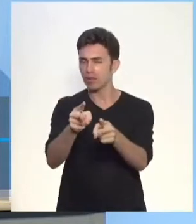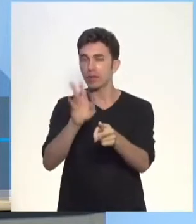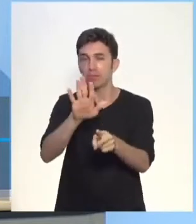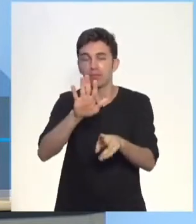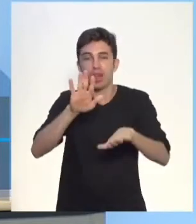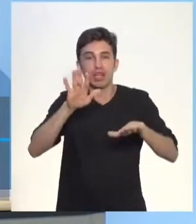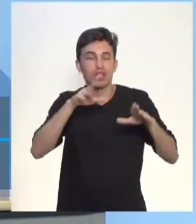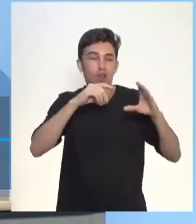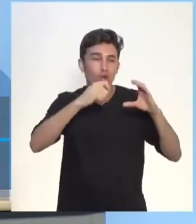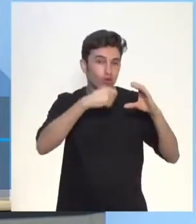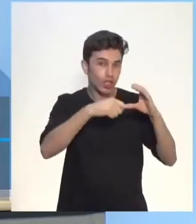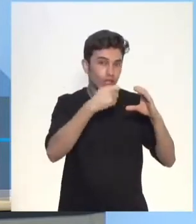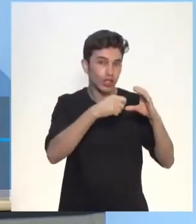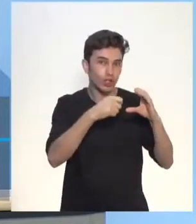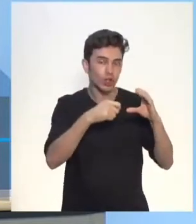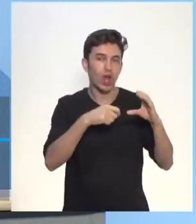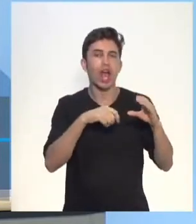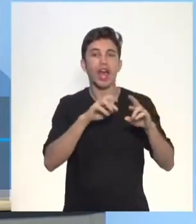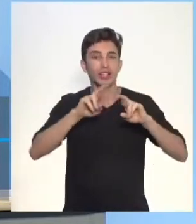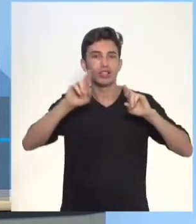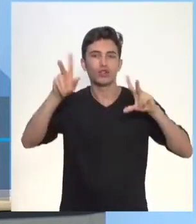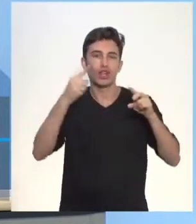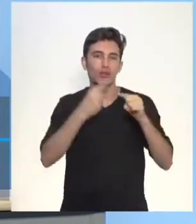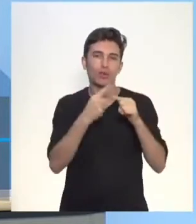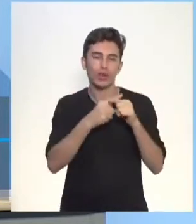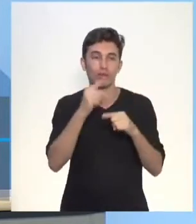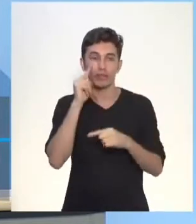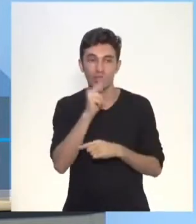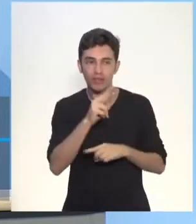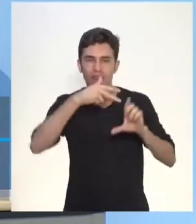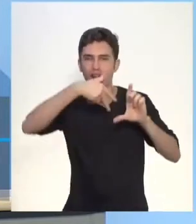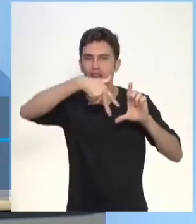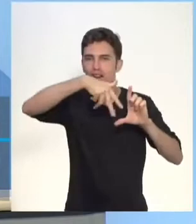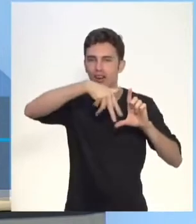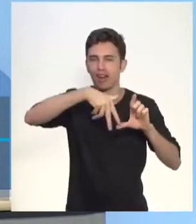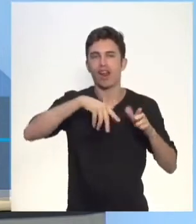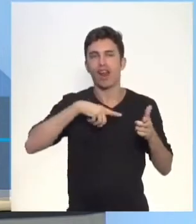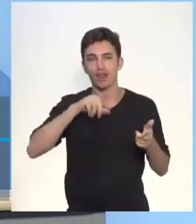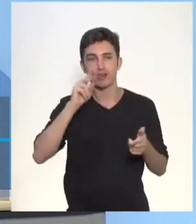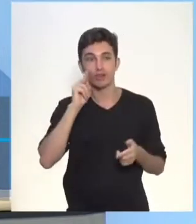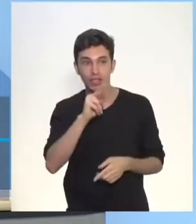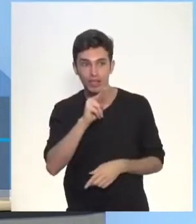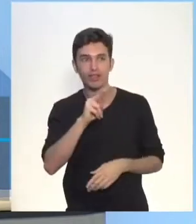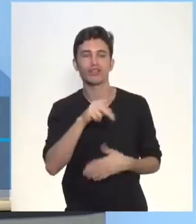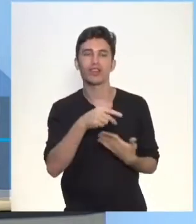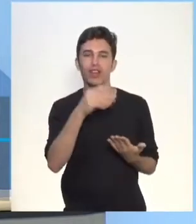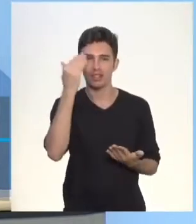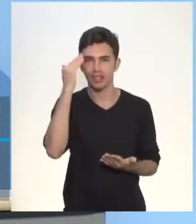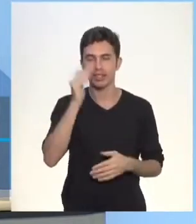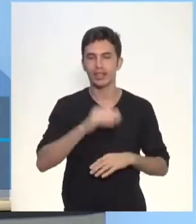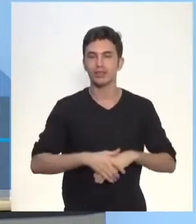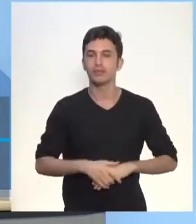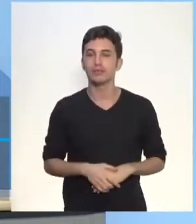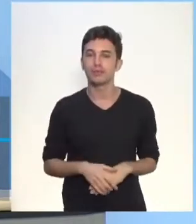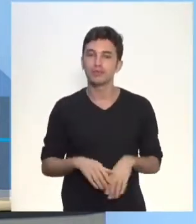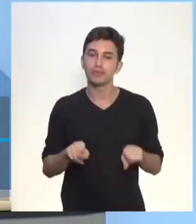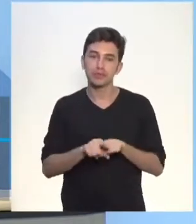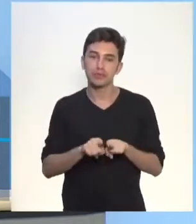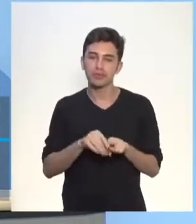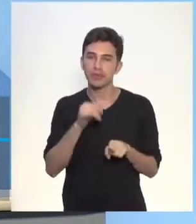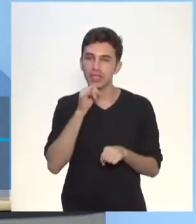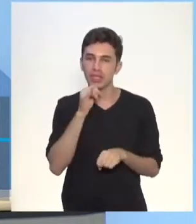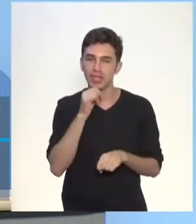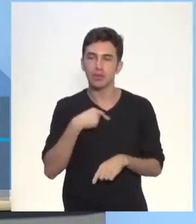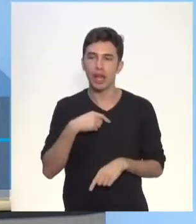e do podcast. Normalmente, na escola, nós pedimos para os alunos fazerem, você agora faça um áudio. Esse áudio que nós falamos